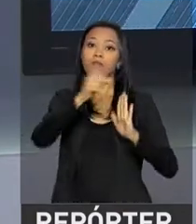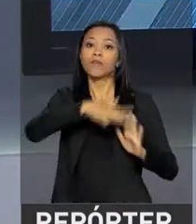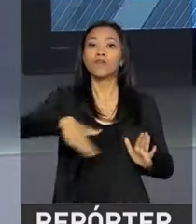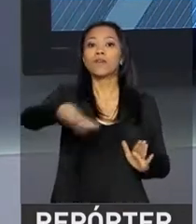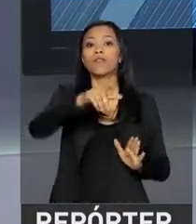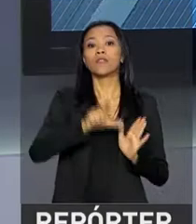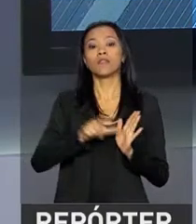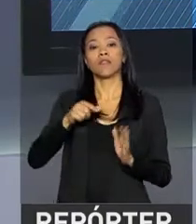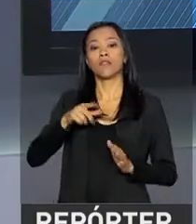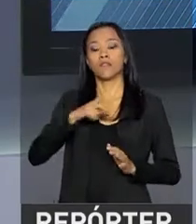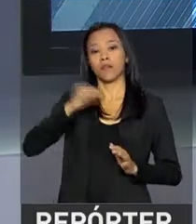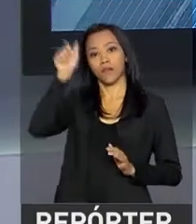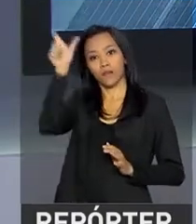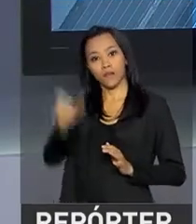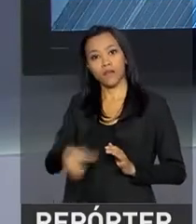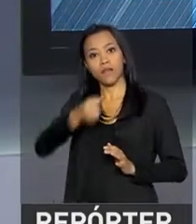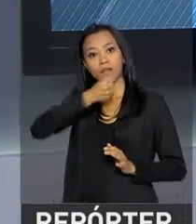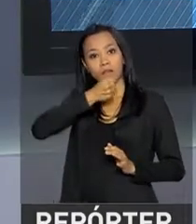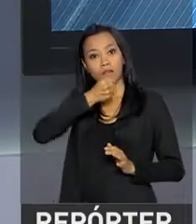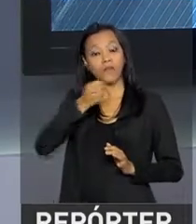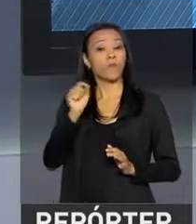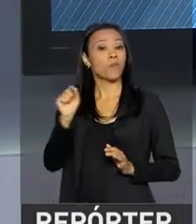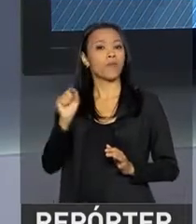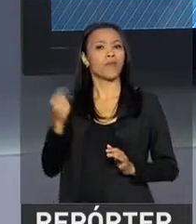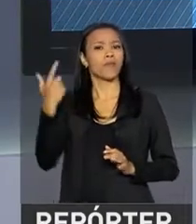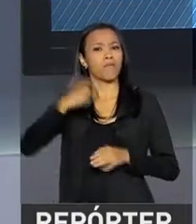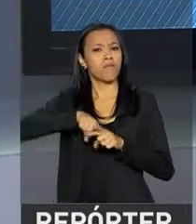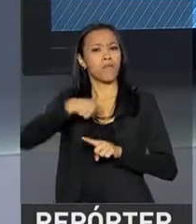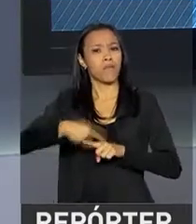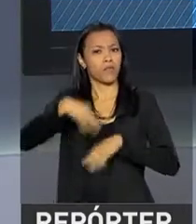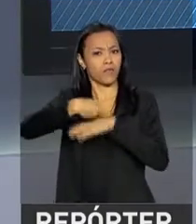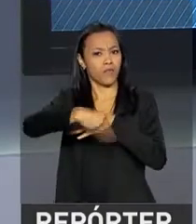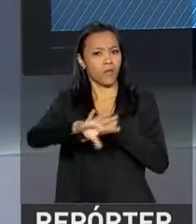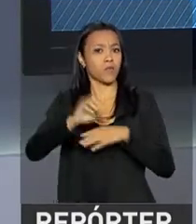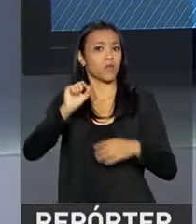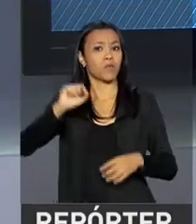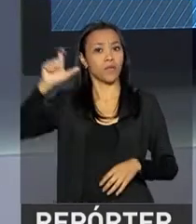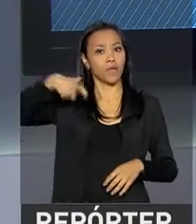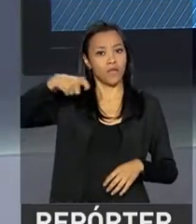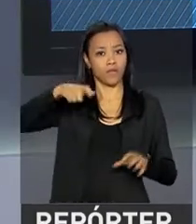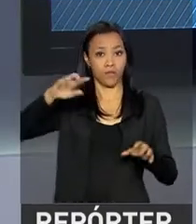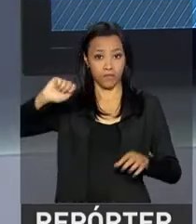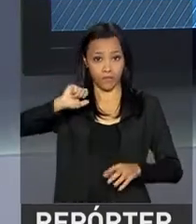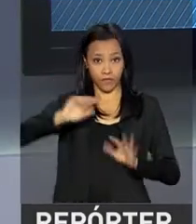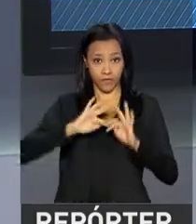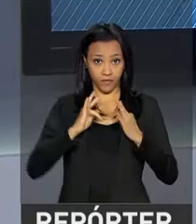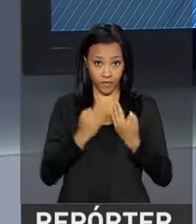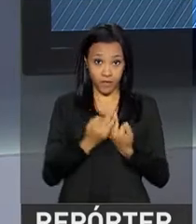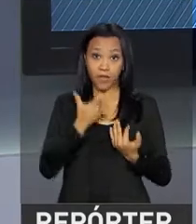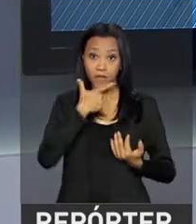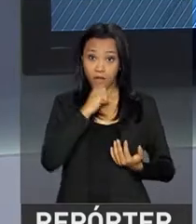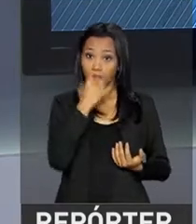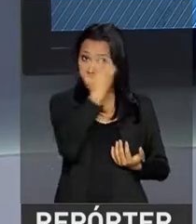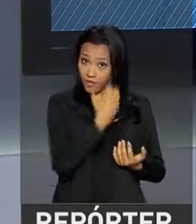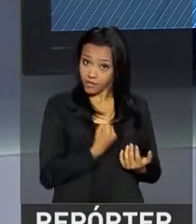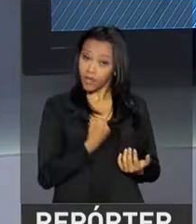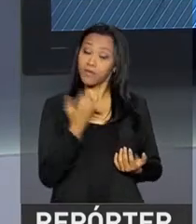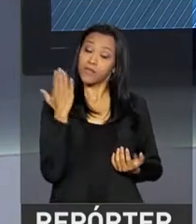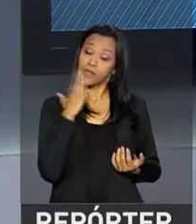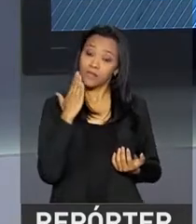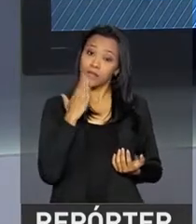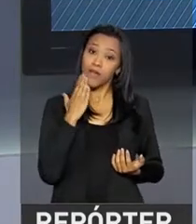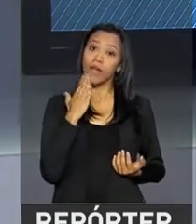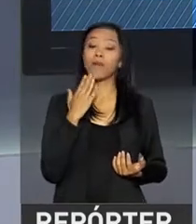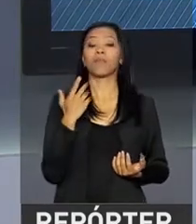o repórter nem pereira ele traz informações sobre o bolsa família daqui a pouco começam as aulas e quem recebe o benefício sabe que tem um